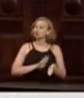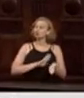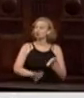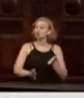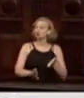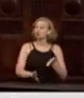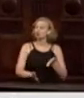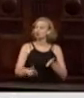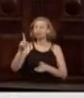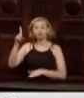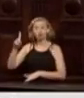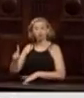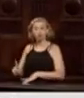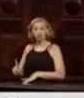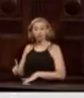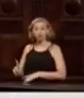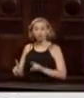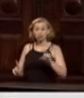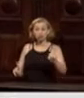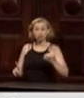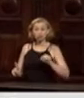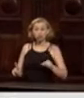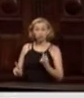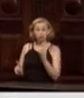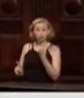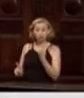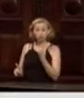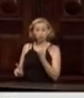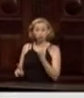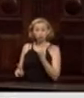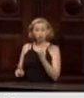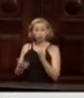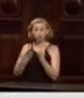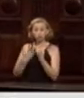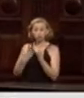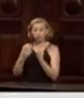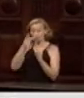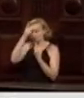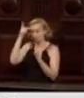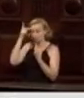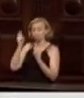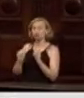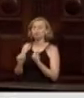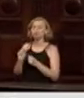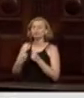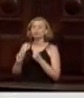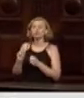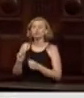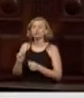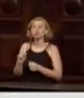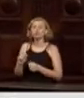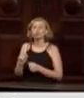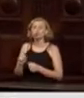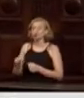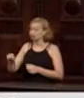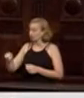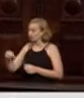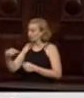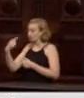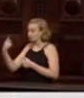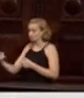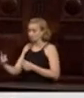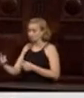CPI indicar um dos seus membros, fazendo com que a maioria absoluta da